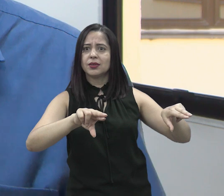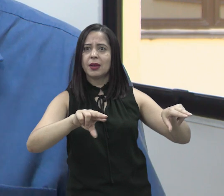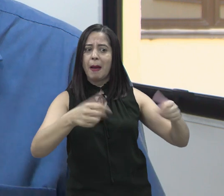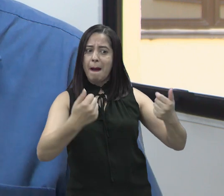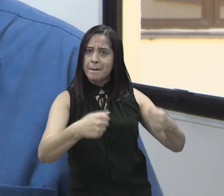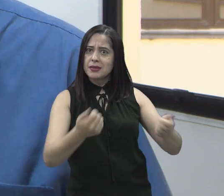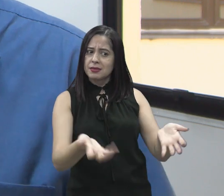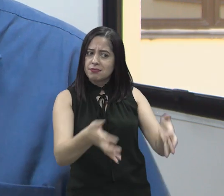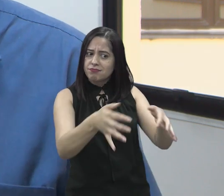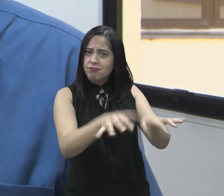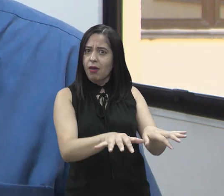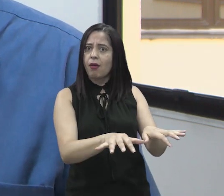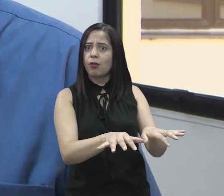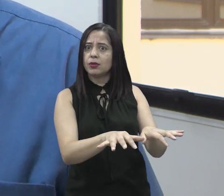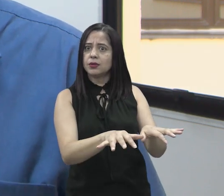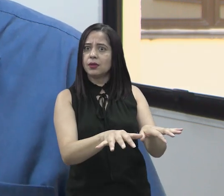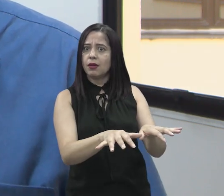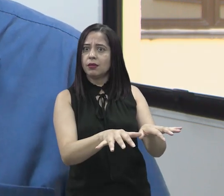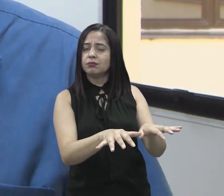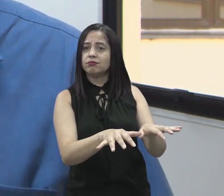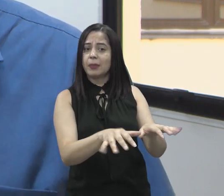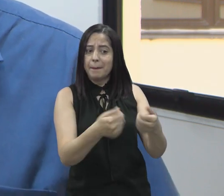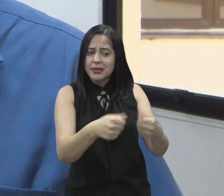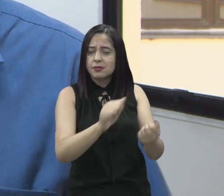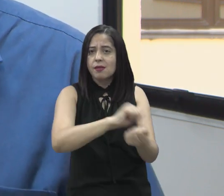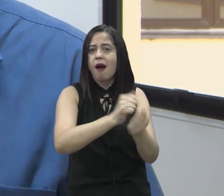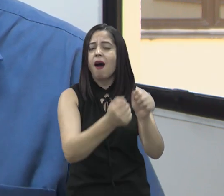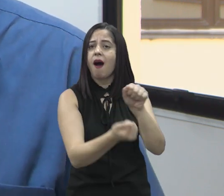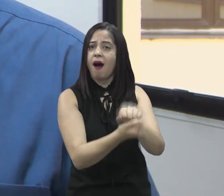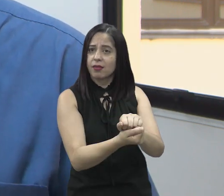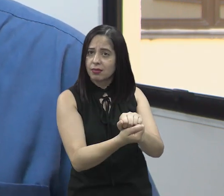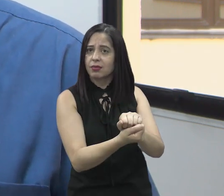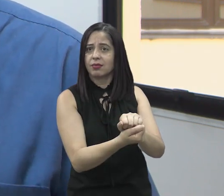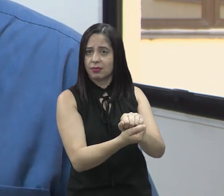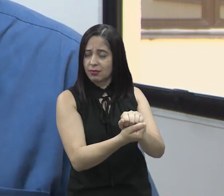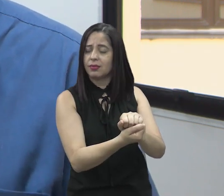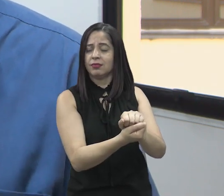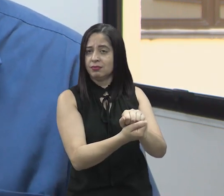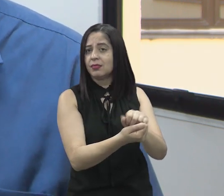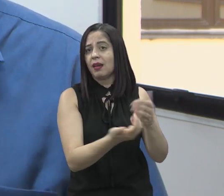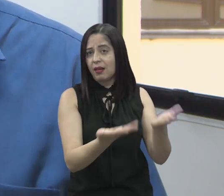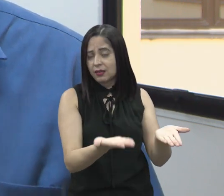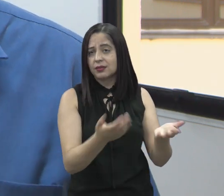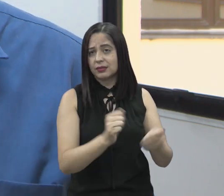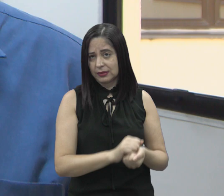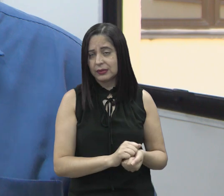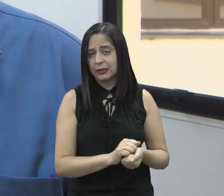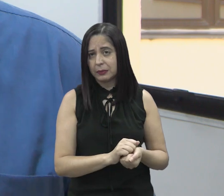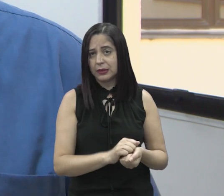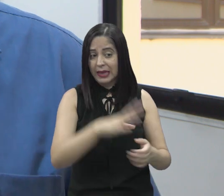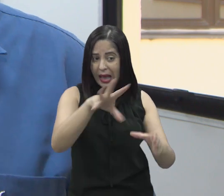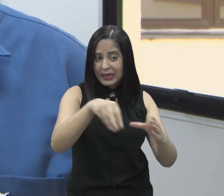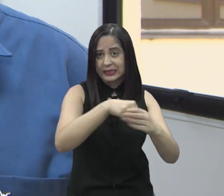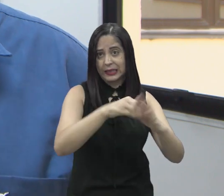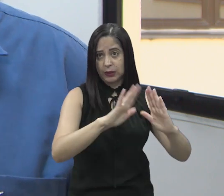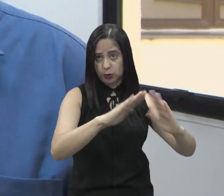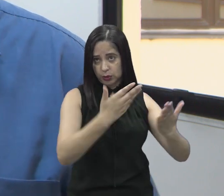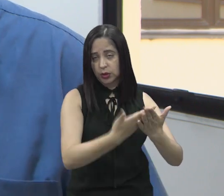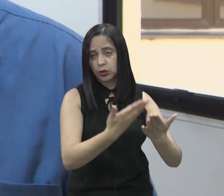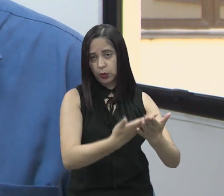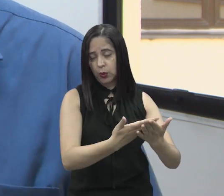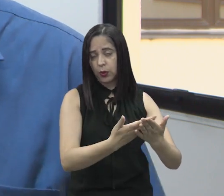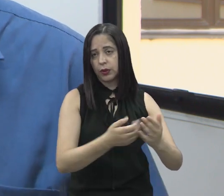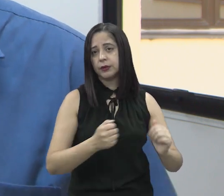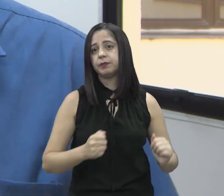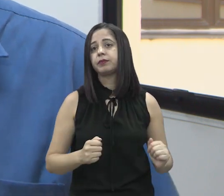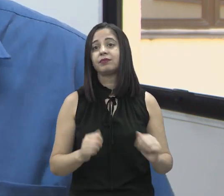de entrada para essas crianças também, que tem algum tipo de adaptação nos chamados brinquedos que já existem dentro da